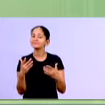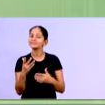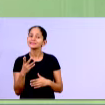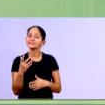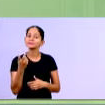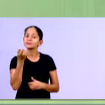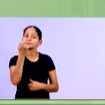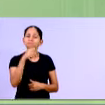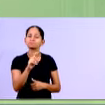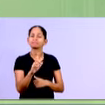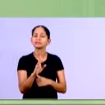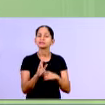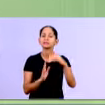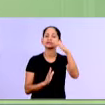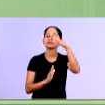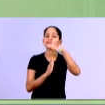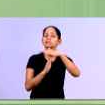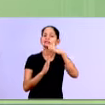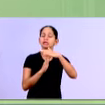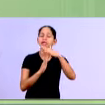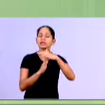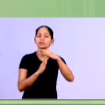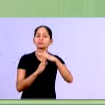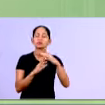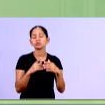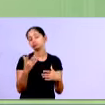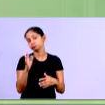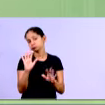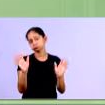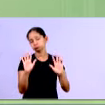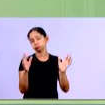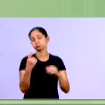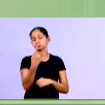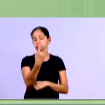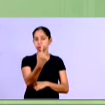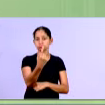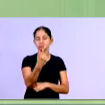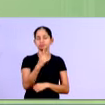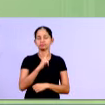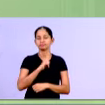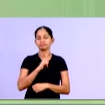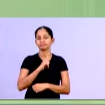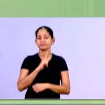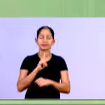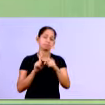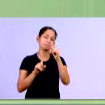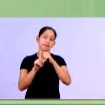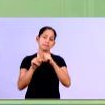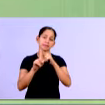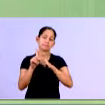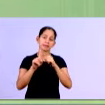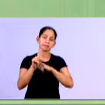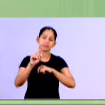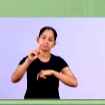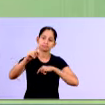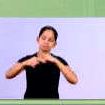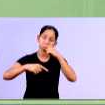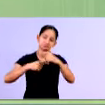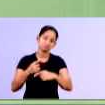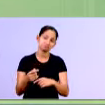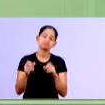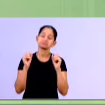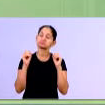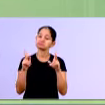não preciso nessa situação, porque o tempo aqui é 1, correto? Quanto ele vai pagar por mês, ou seja, um mês. Se você quiser deixar ali o